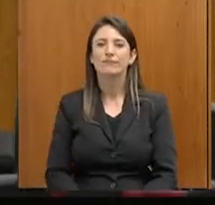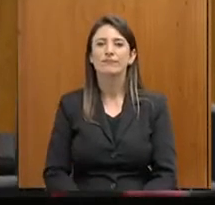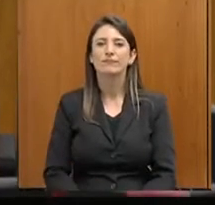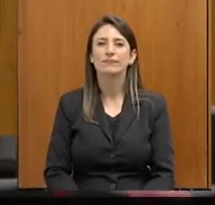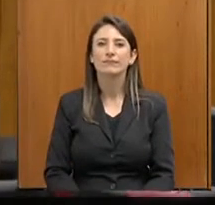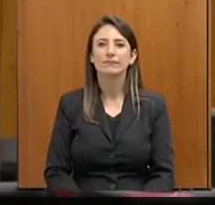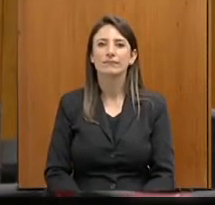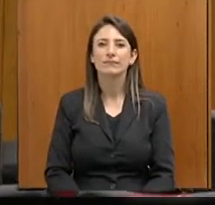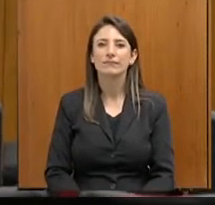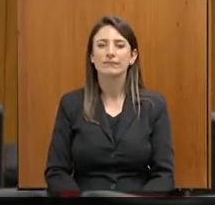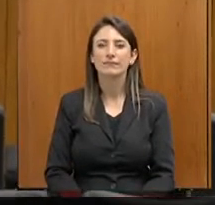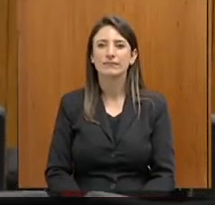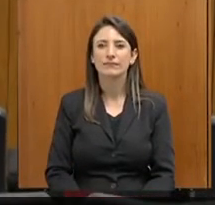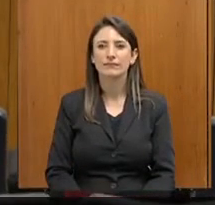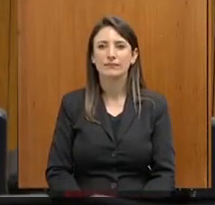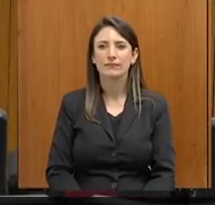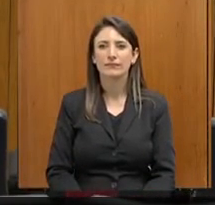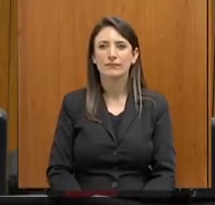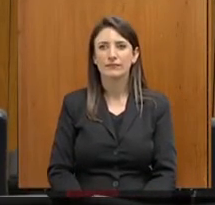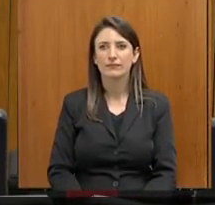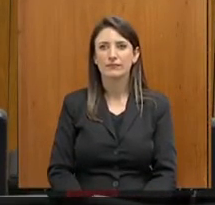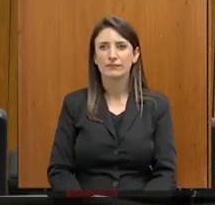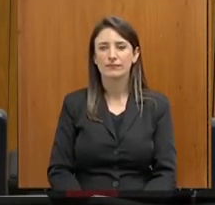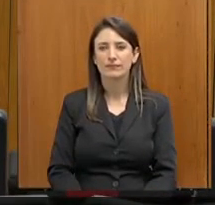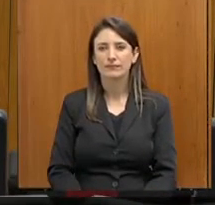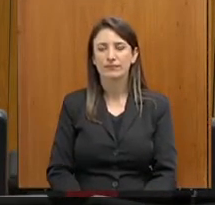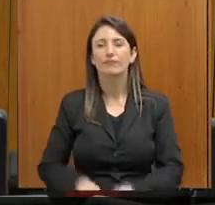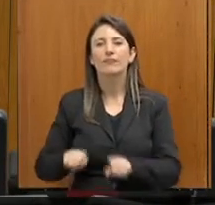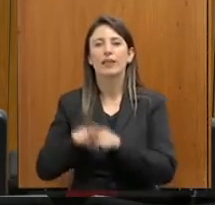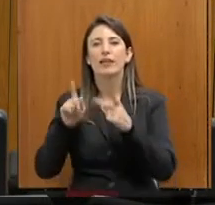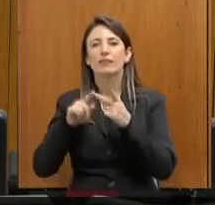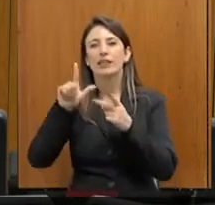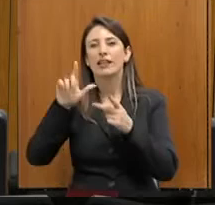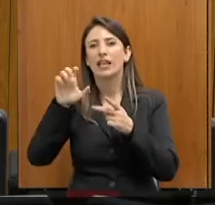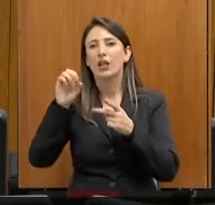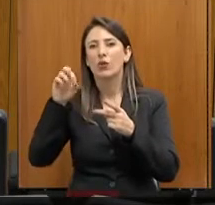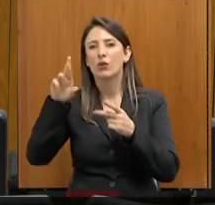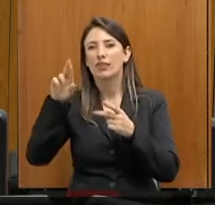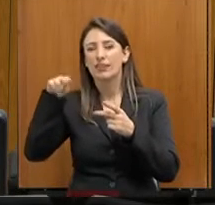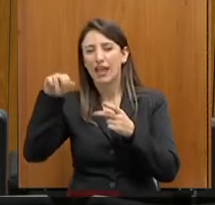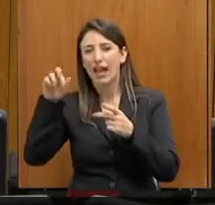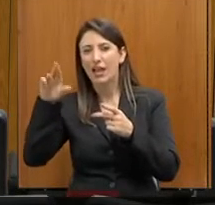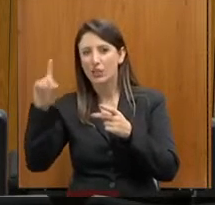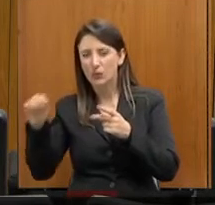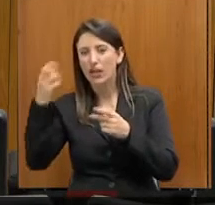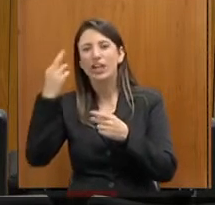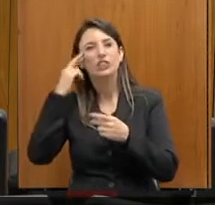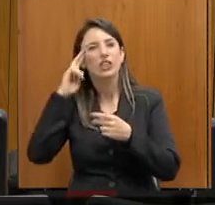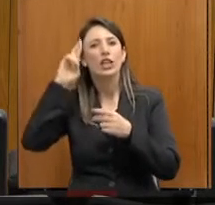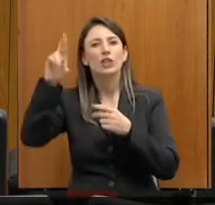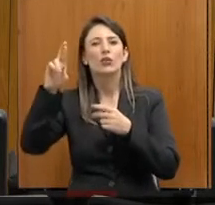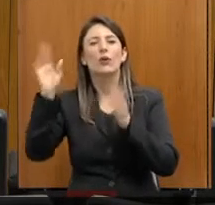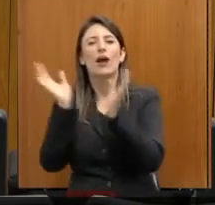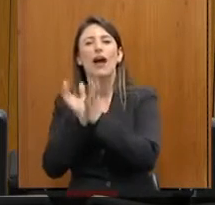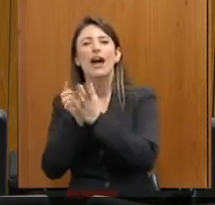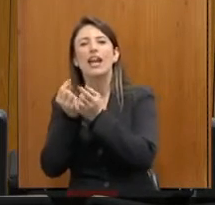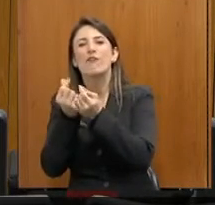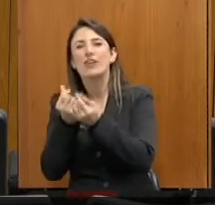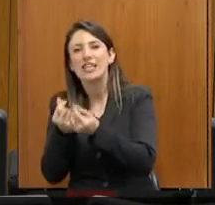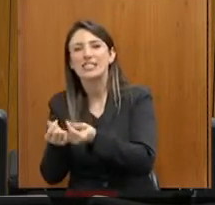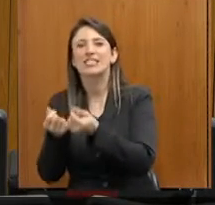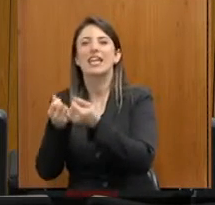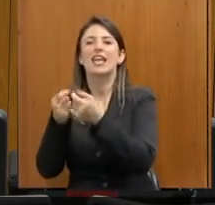através da graça o senhor Leonardo Jorge de Magalhães diretor de Finanças e relações com investidores